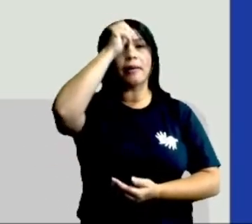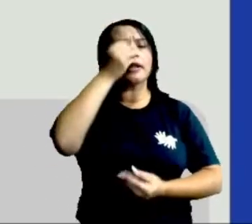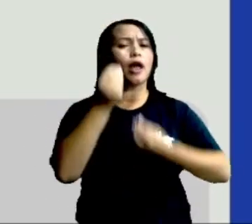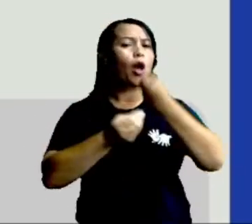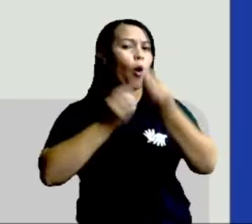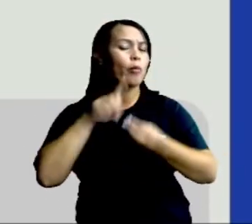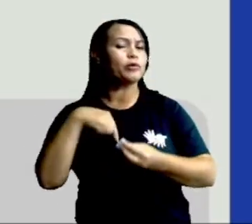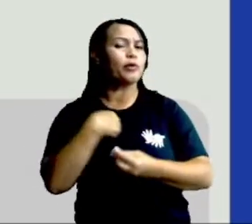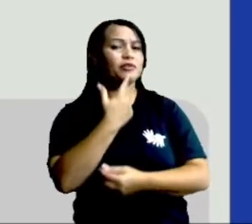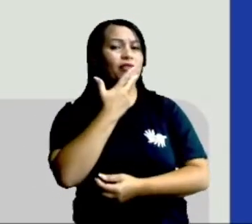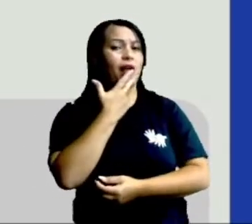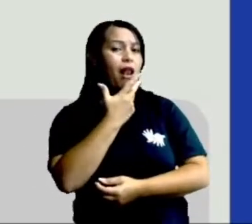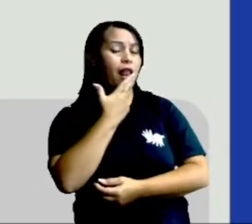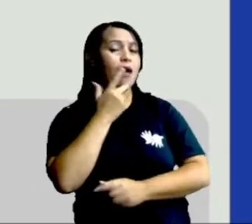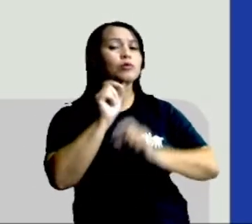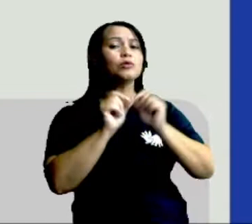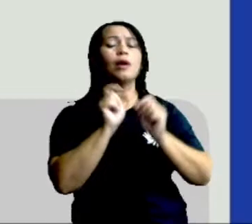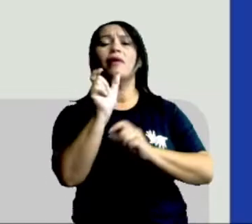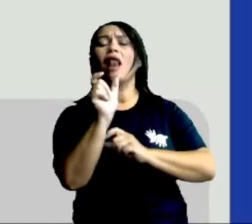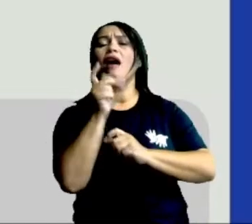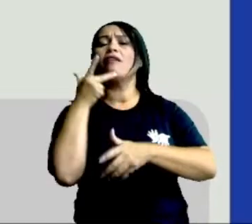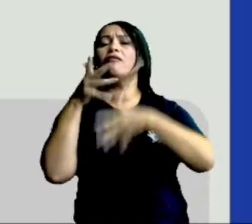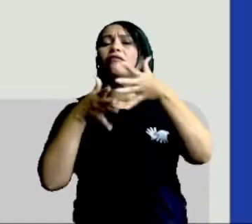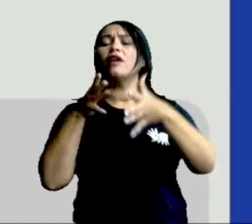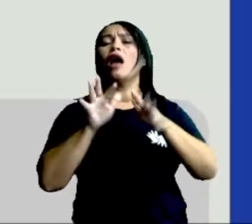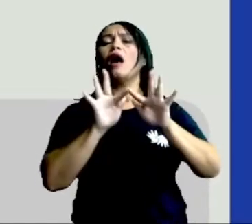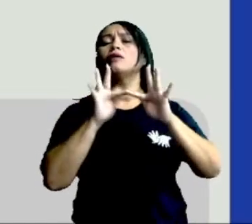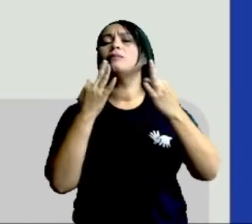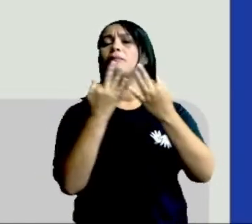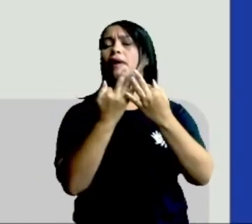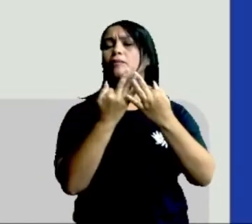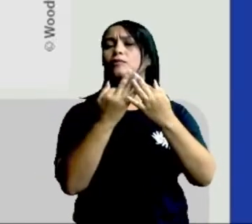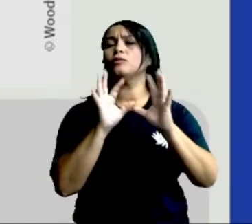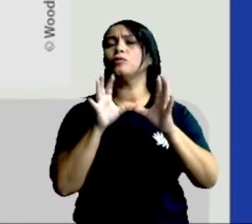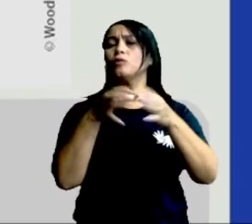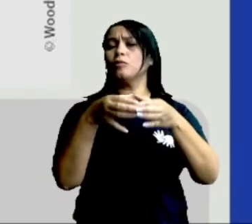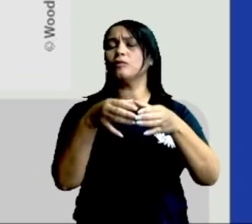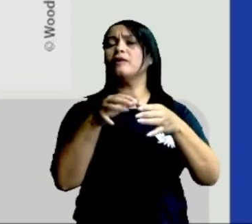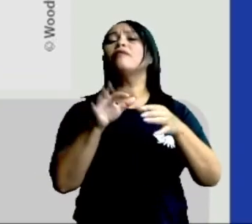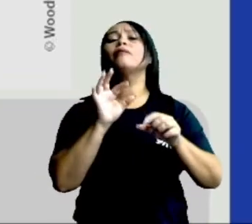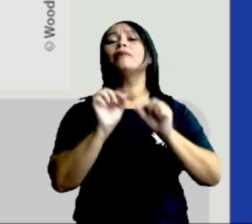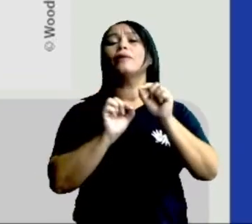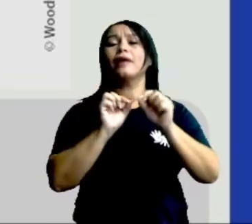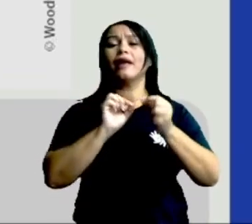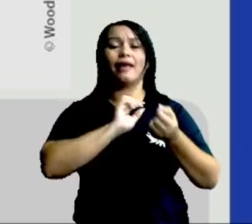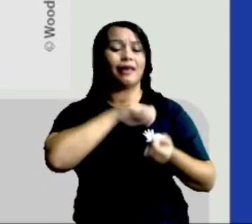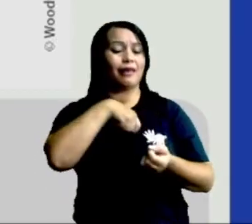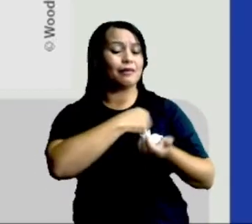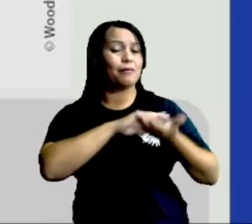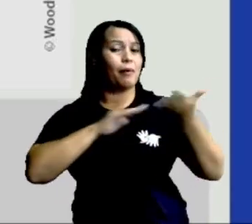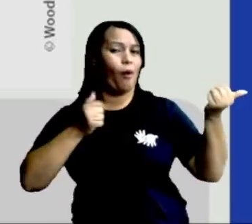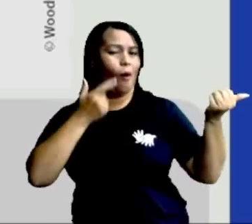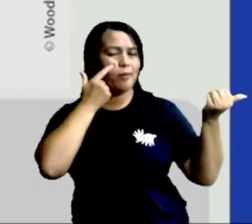é que a gente fala los miembros de la familia em espanhol. Então a gente tem, ó,